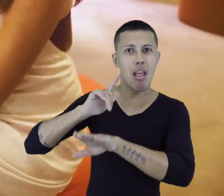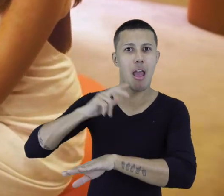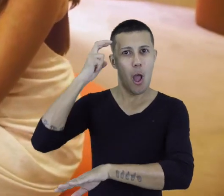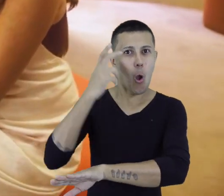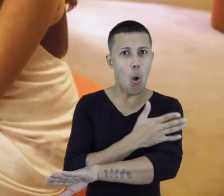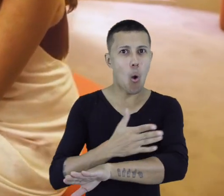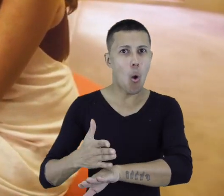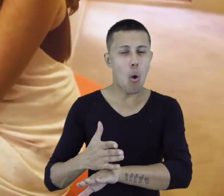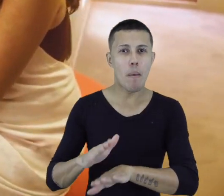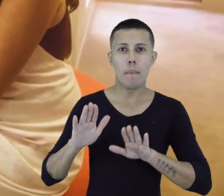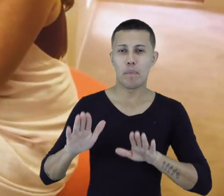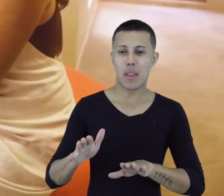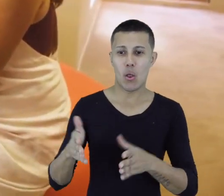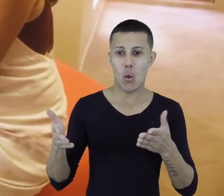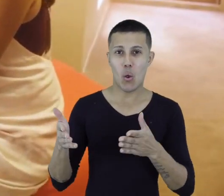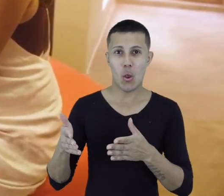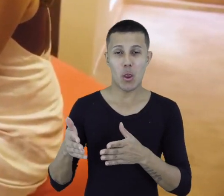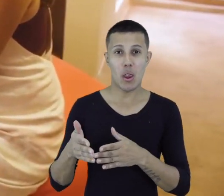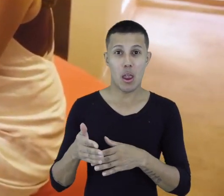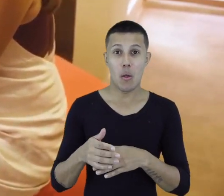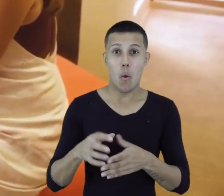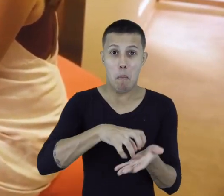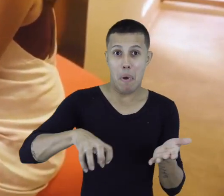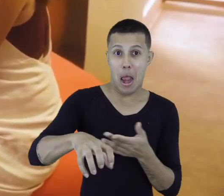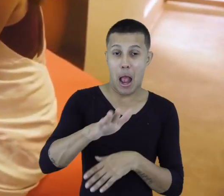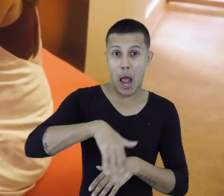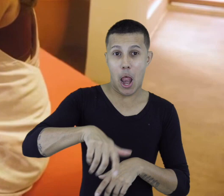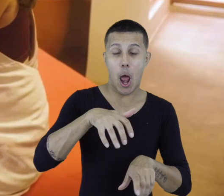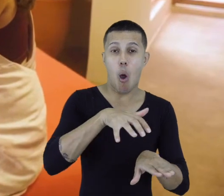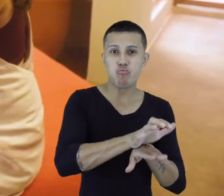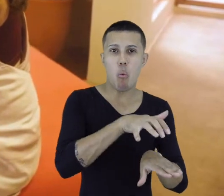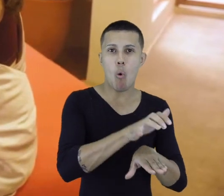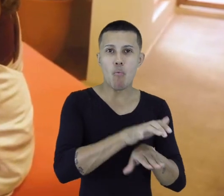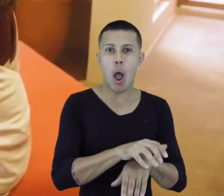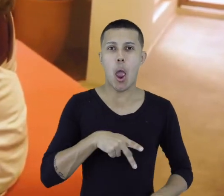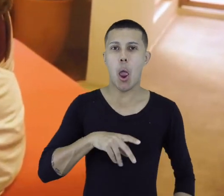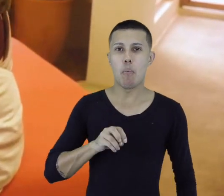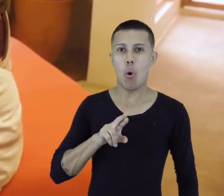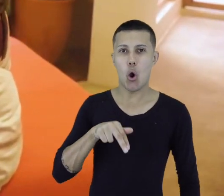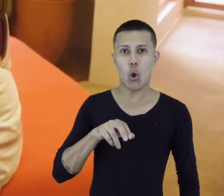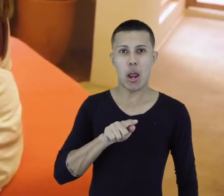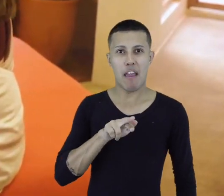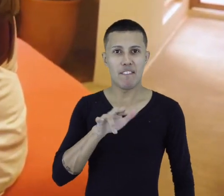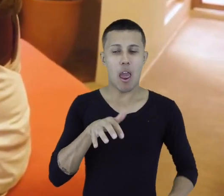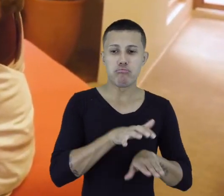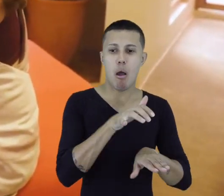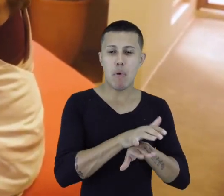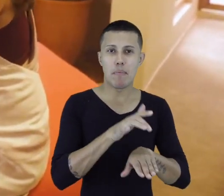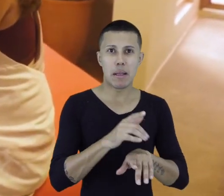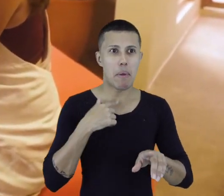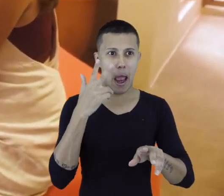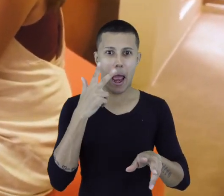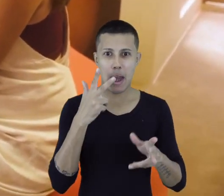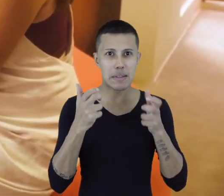O grande educador sexual ainda hoje é a pornografia, que quando a gente olha para a pornografia, olha para o sexo no dia a dia, tem uma distância